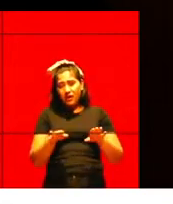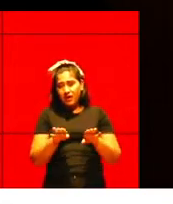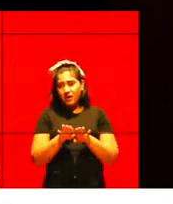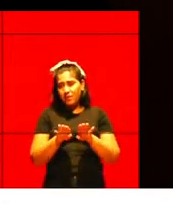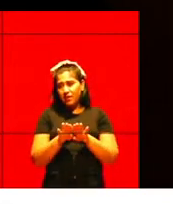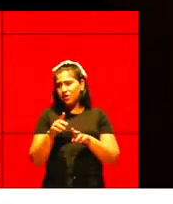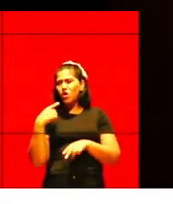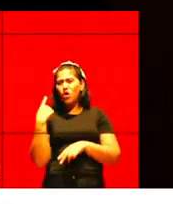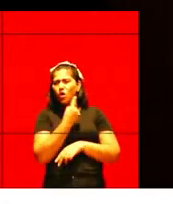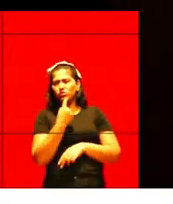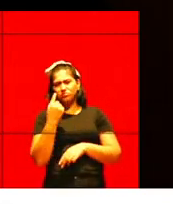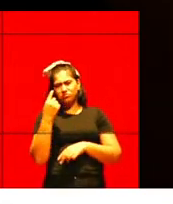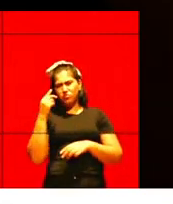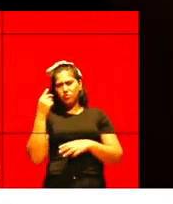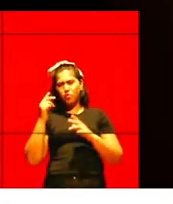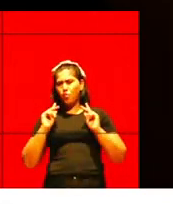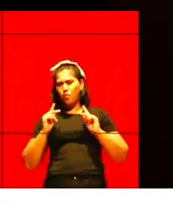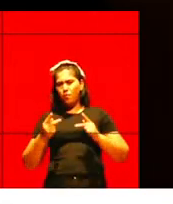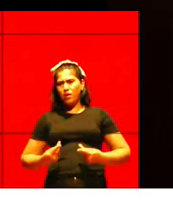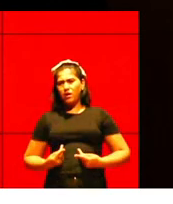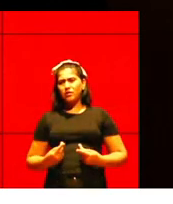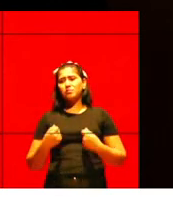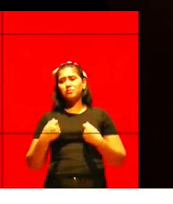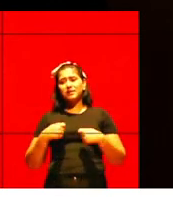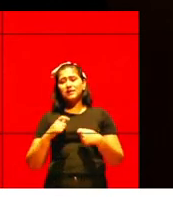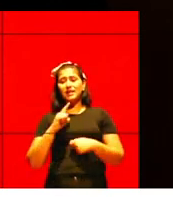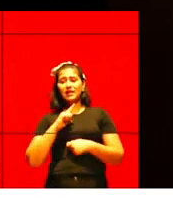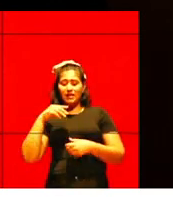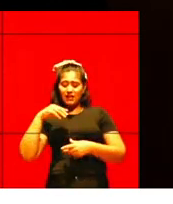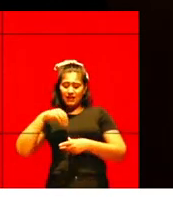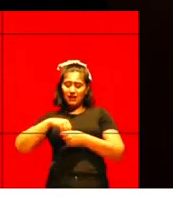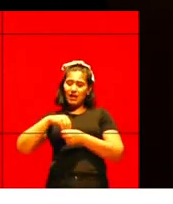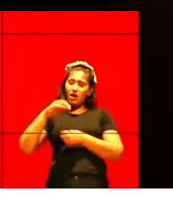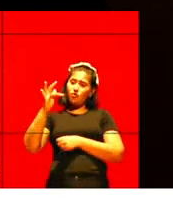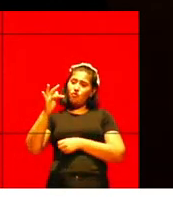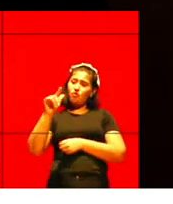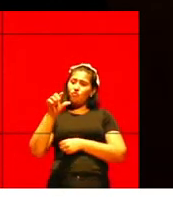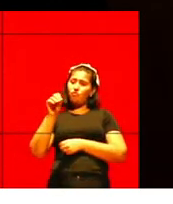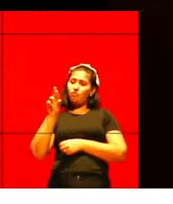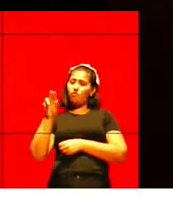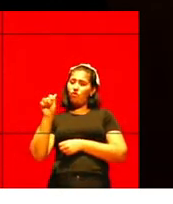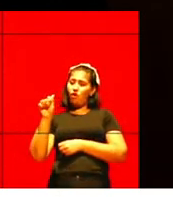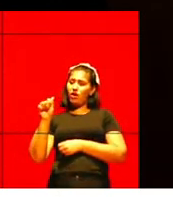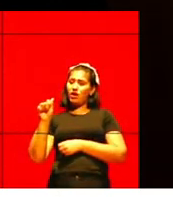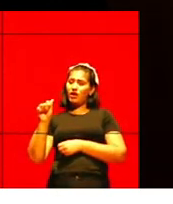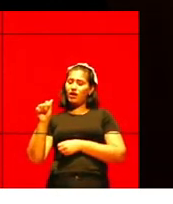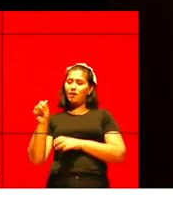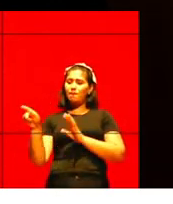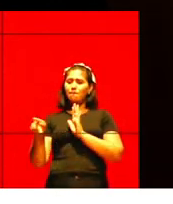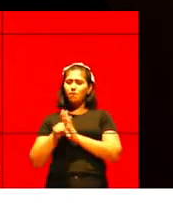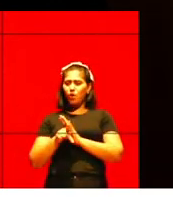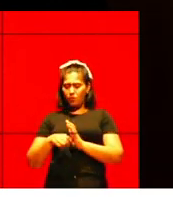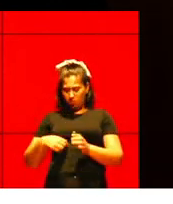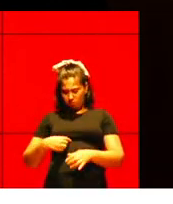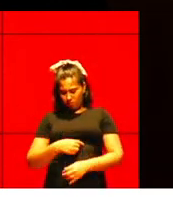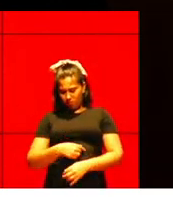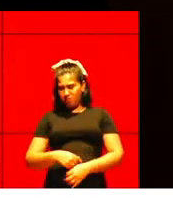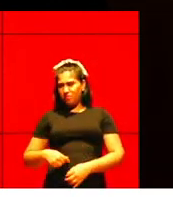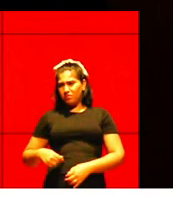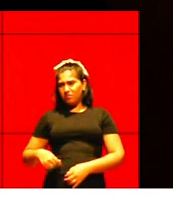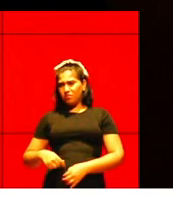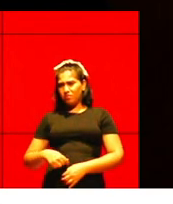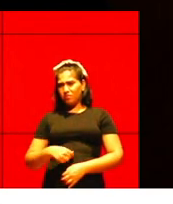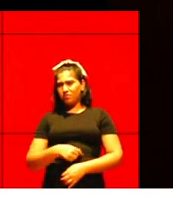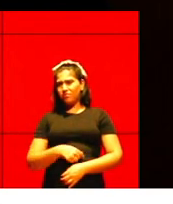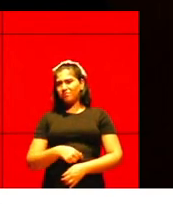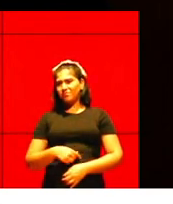humanos, na verdade, de cultivarem a flora intestinal. E, eventualmente, ou naturalmente, os bebês nascem com pouca flora